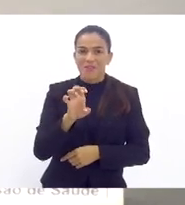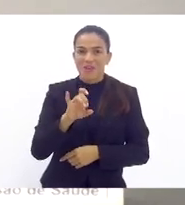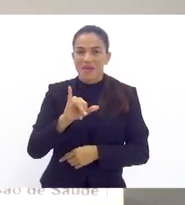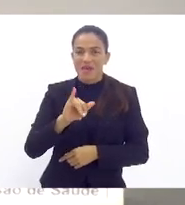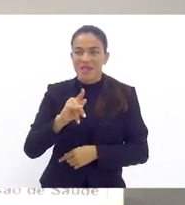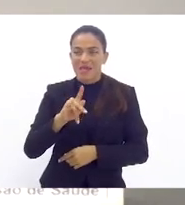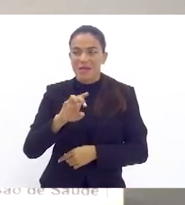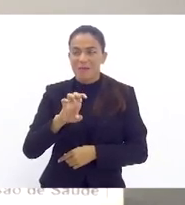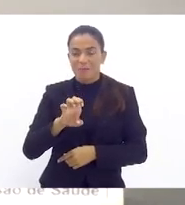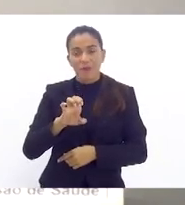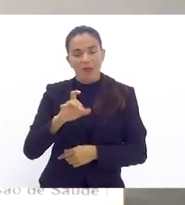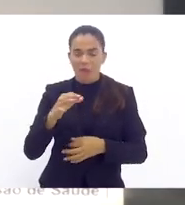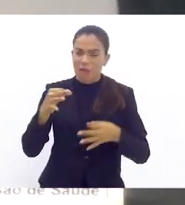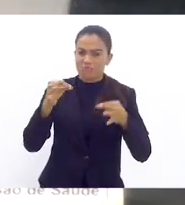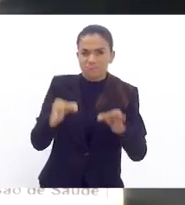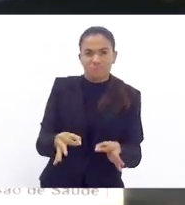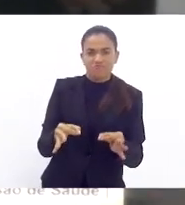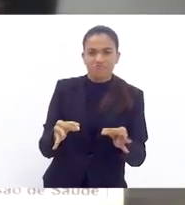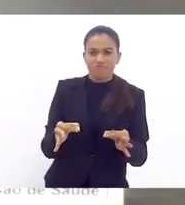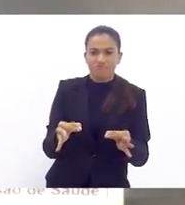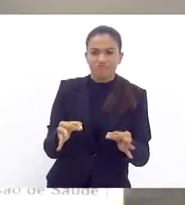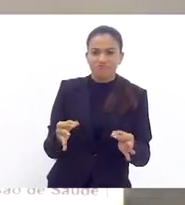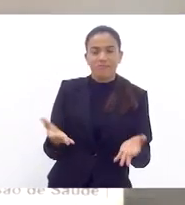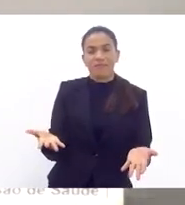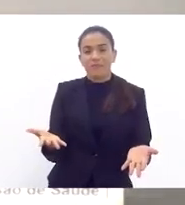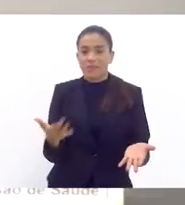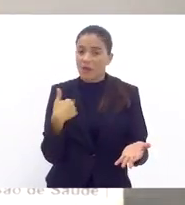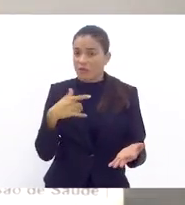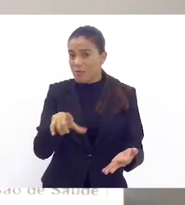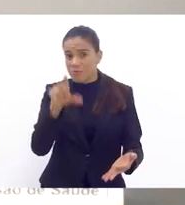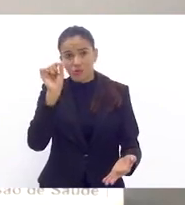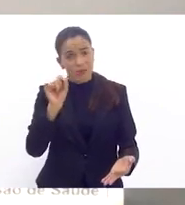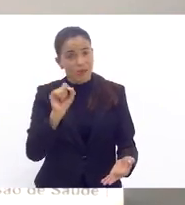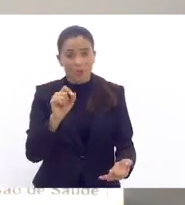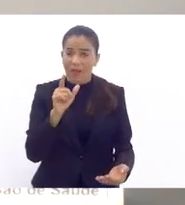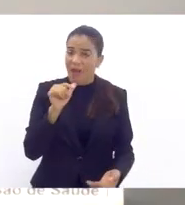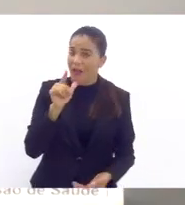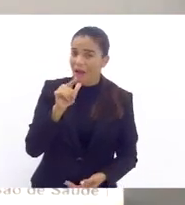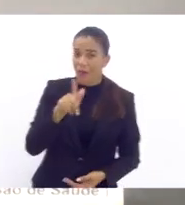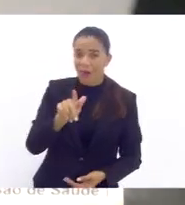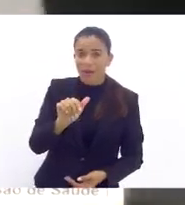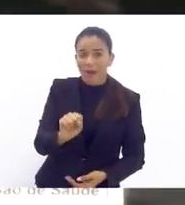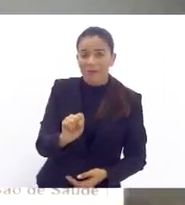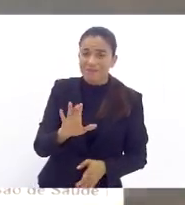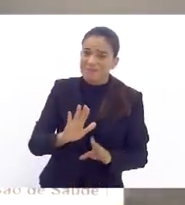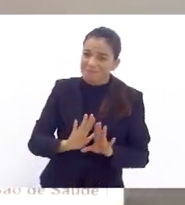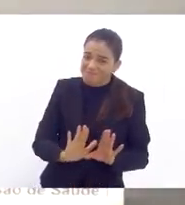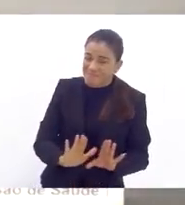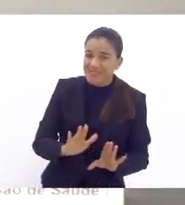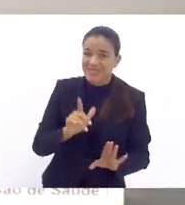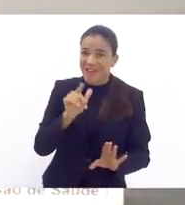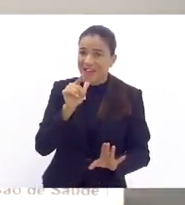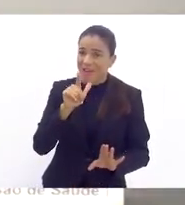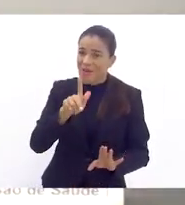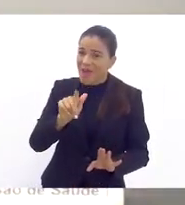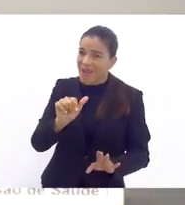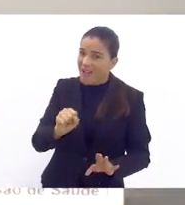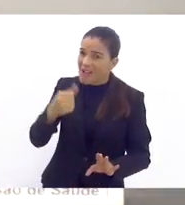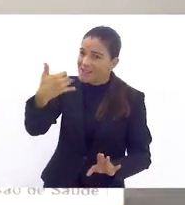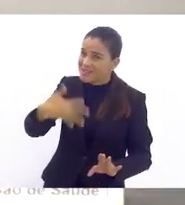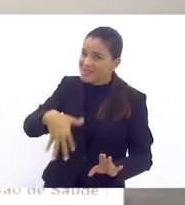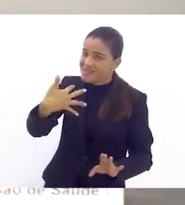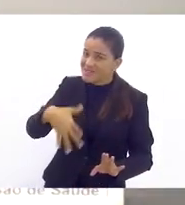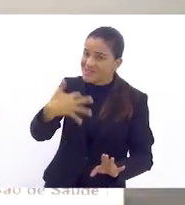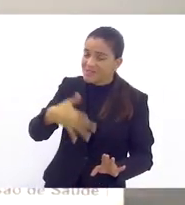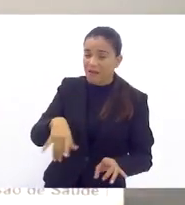uma observação correta. Vamos, então, optar pela água com gás. Mas água com gás é mais cara. Água com